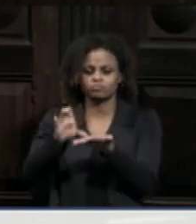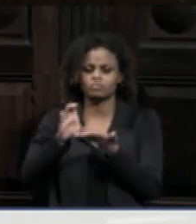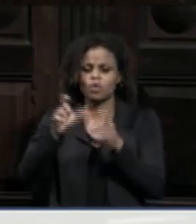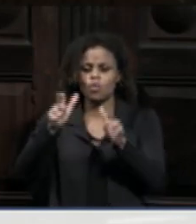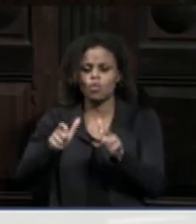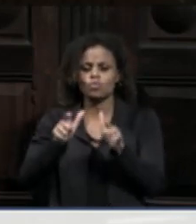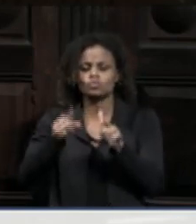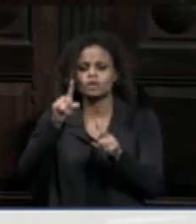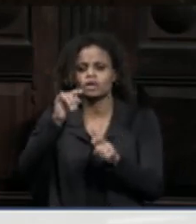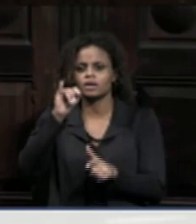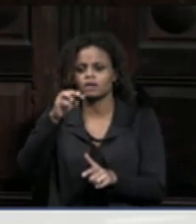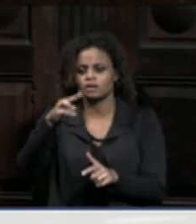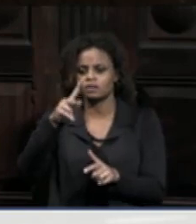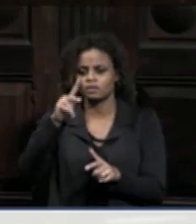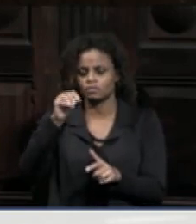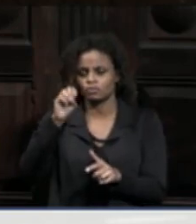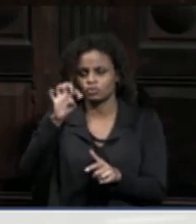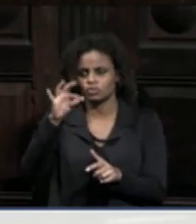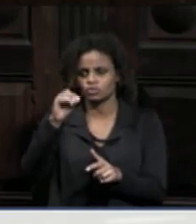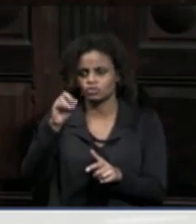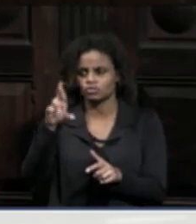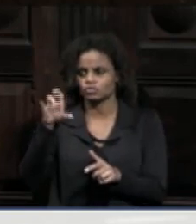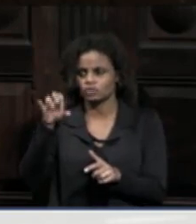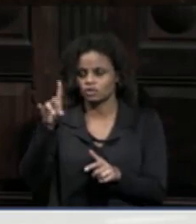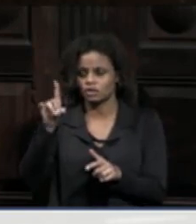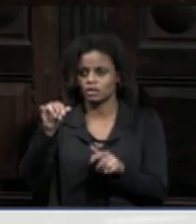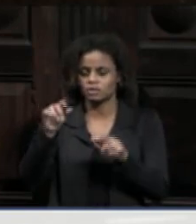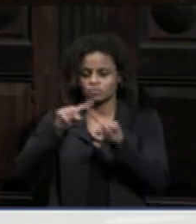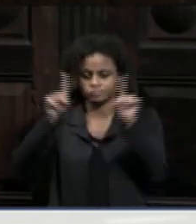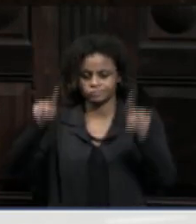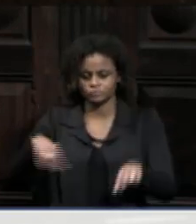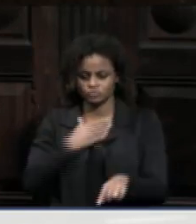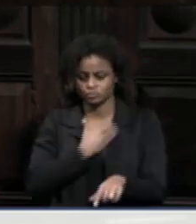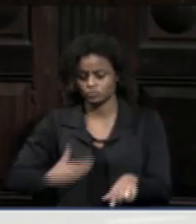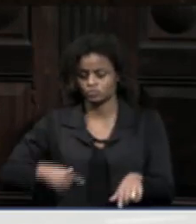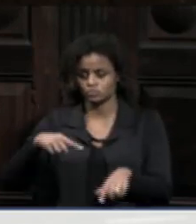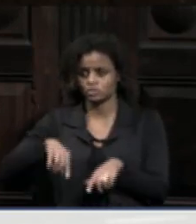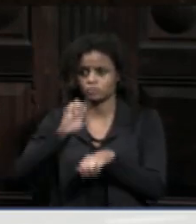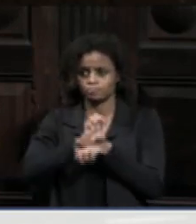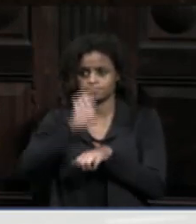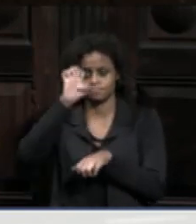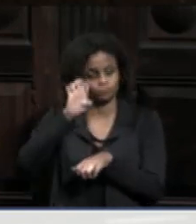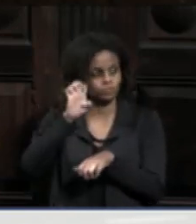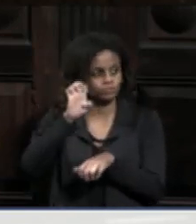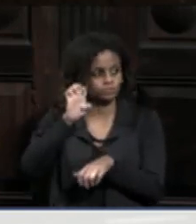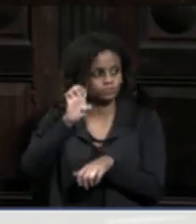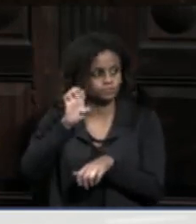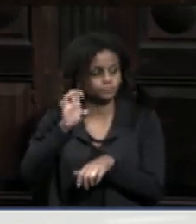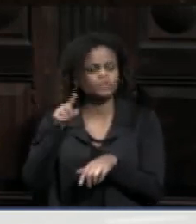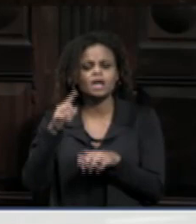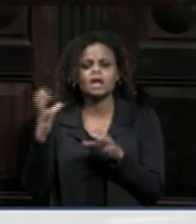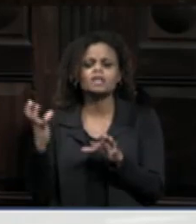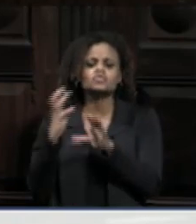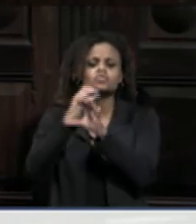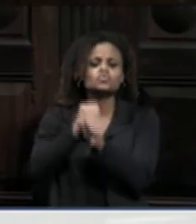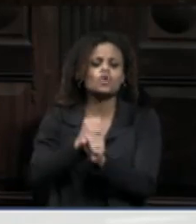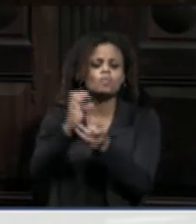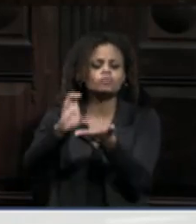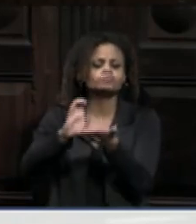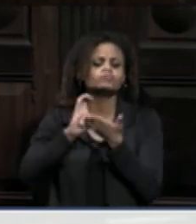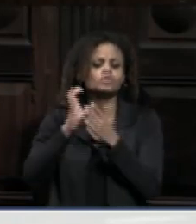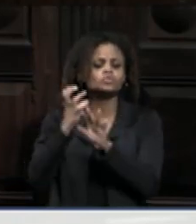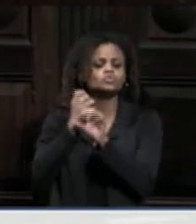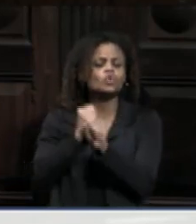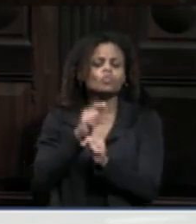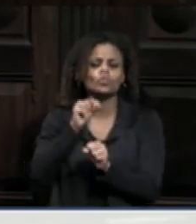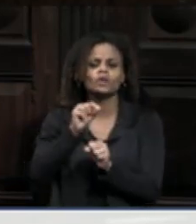do funcionalismo público estadual, que monta estimadamente em